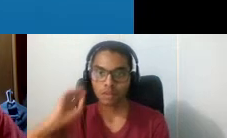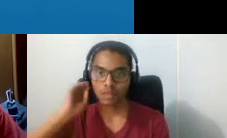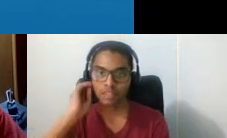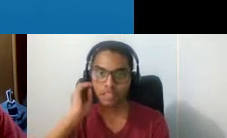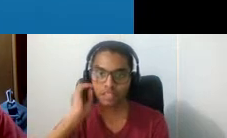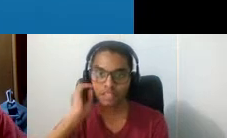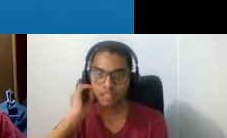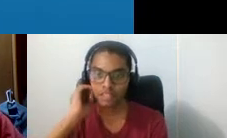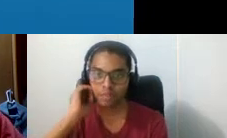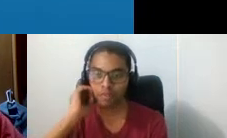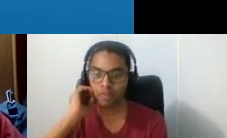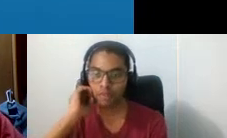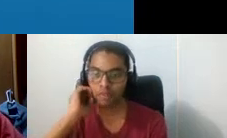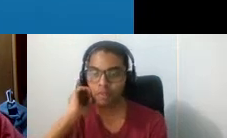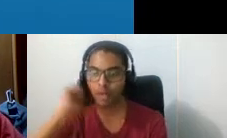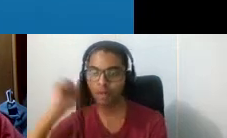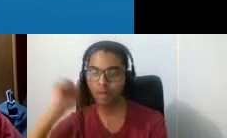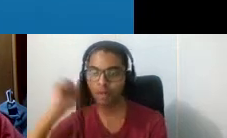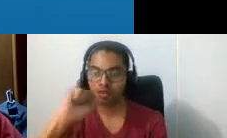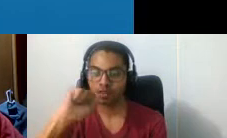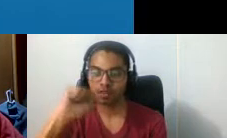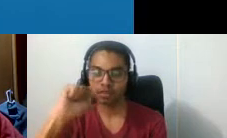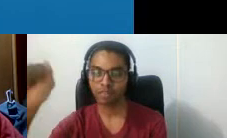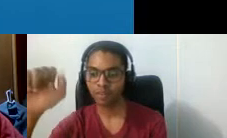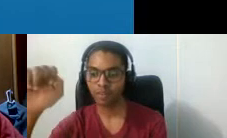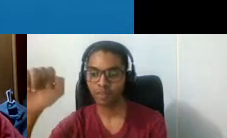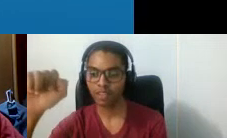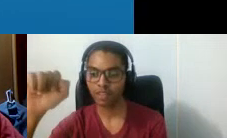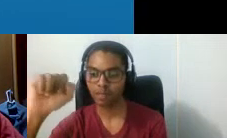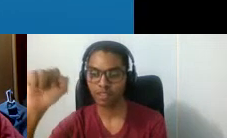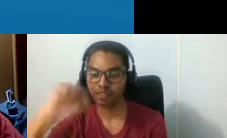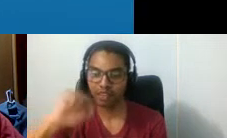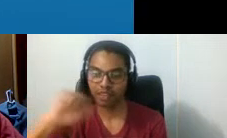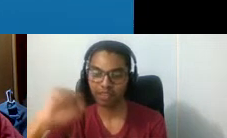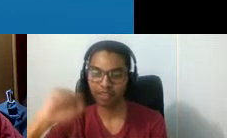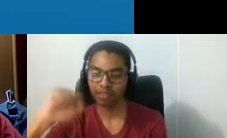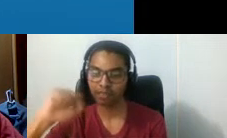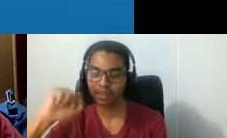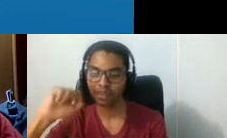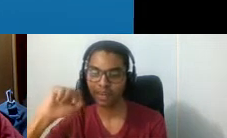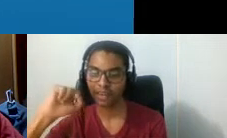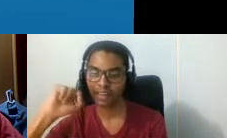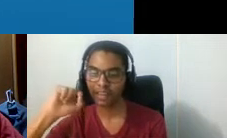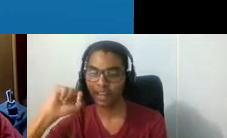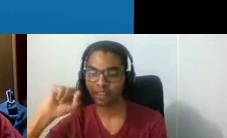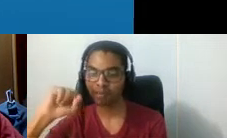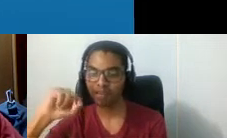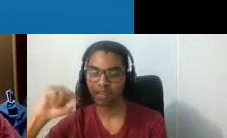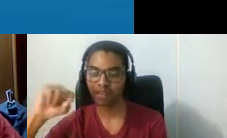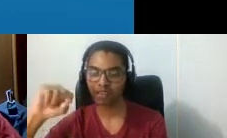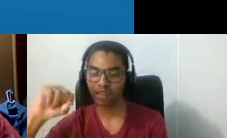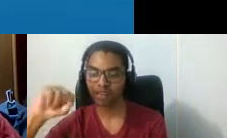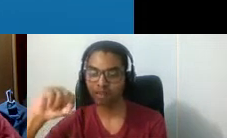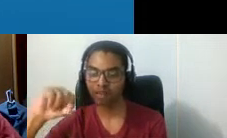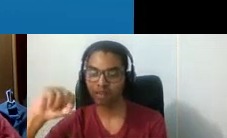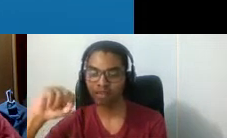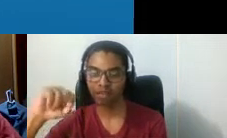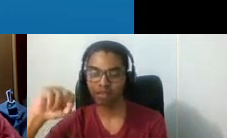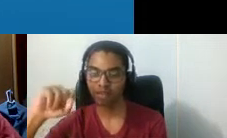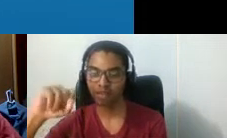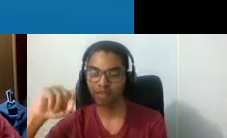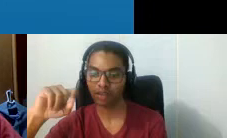É o que acontece quando a gente pega a forma do pão e a forma de bolo de alumínio, esfrega tanto para limpar, aí ela fica brilhando. Aí